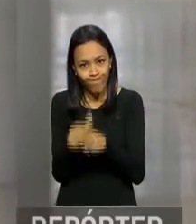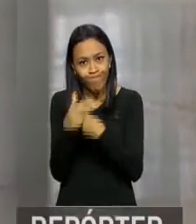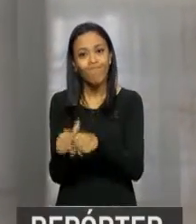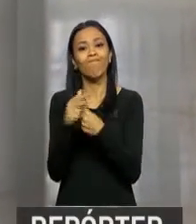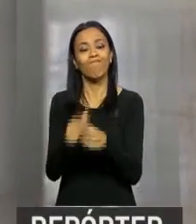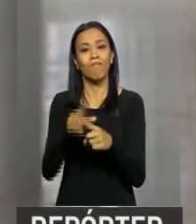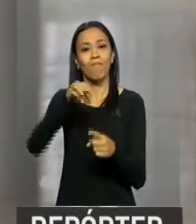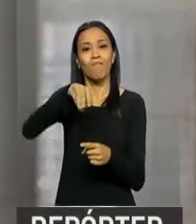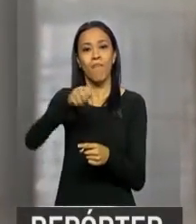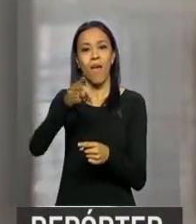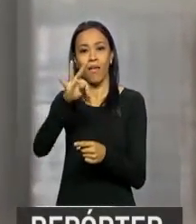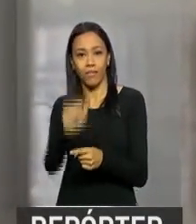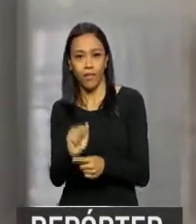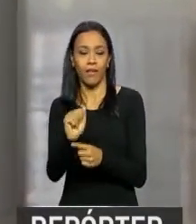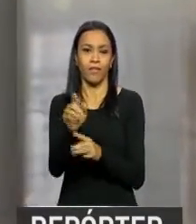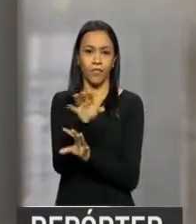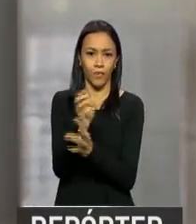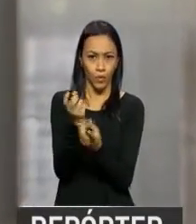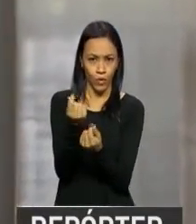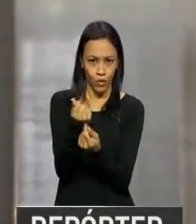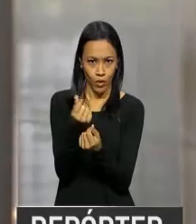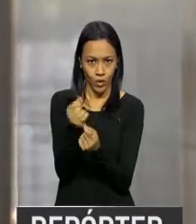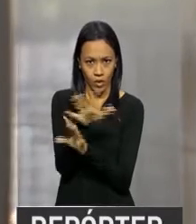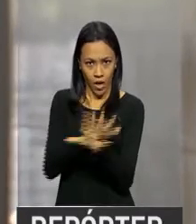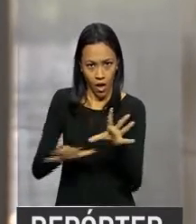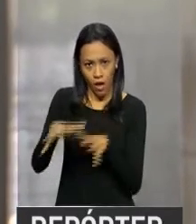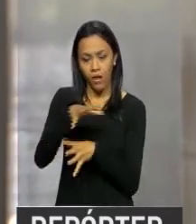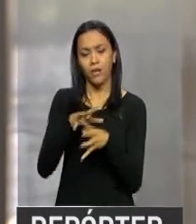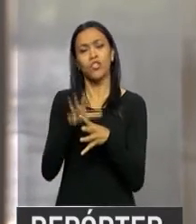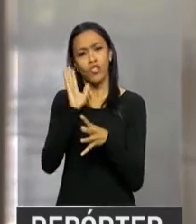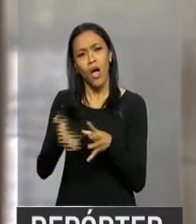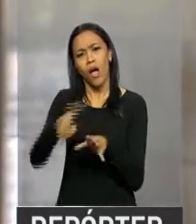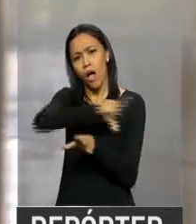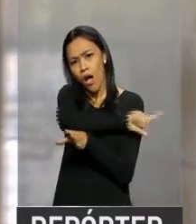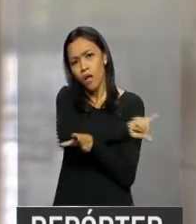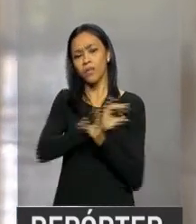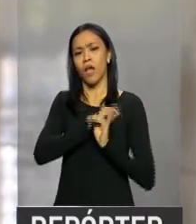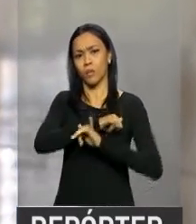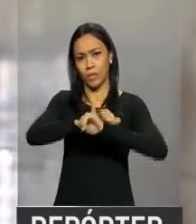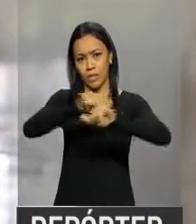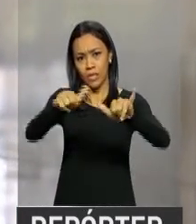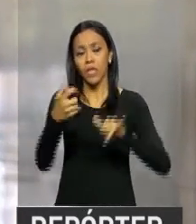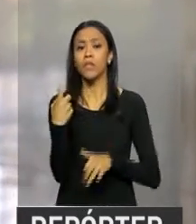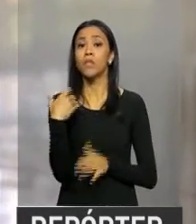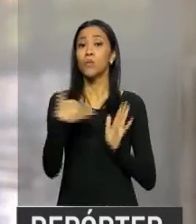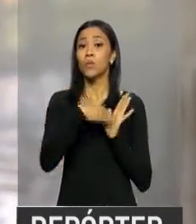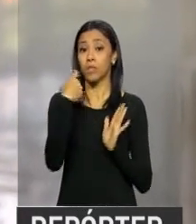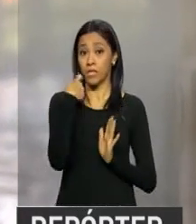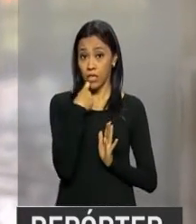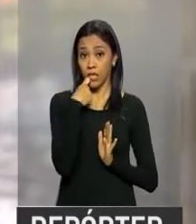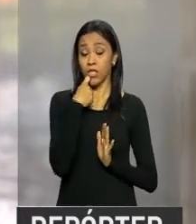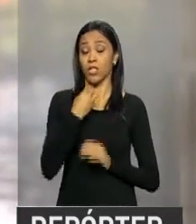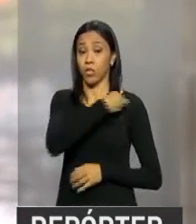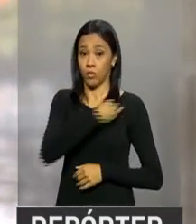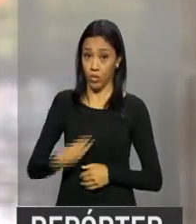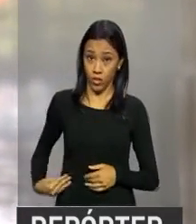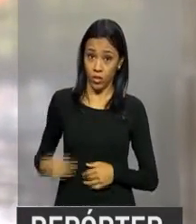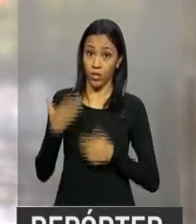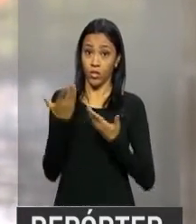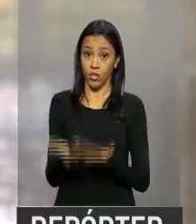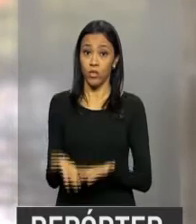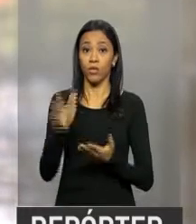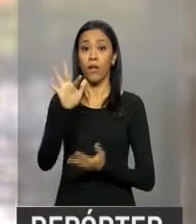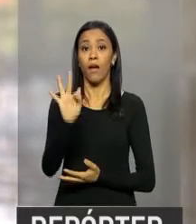equipe econômica do governo. Essa nova meta já havia sido anunciada na última sexta-feira pelos ministros da Fazenda, Henrique